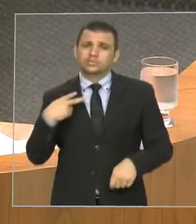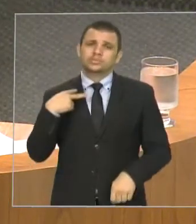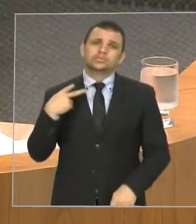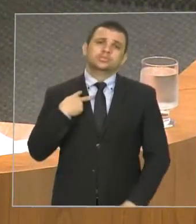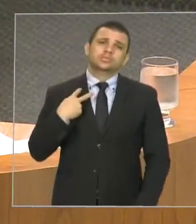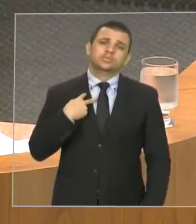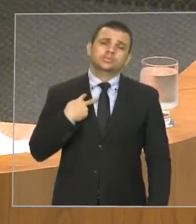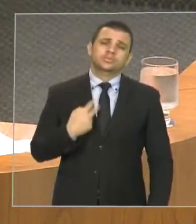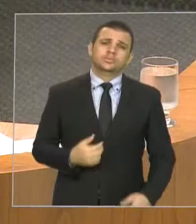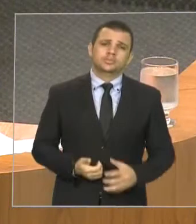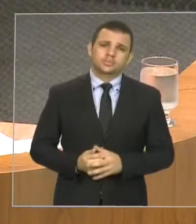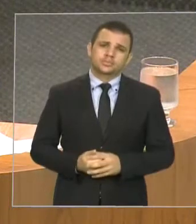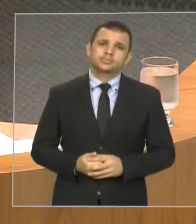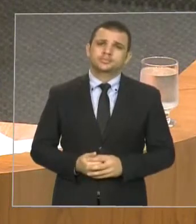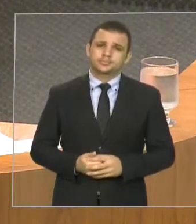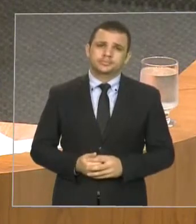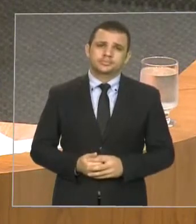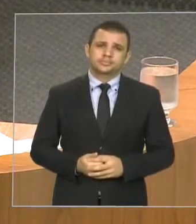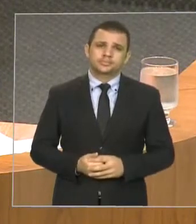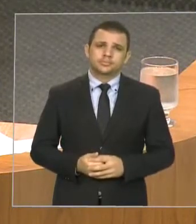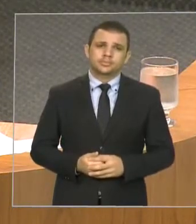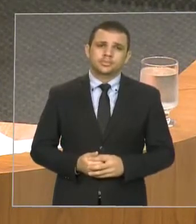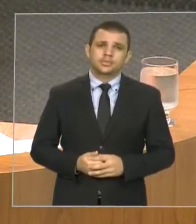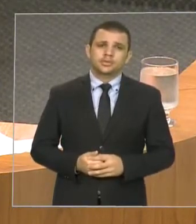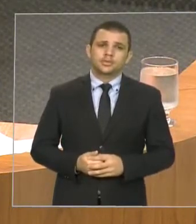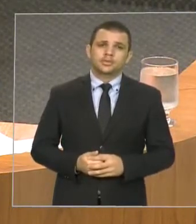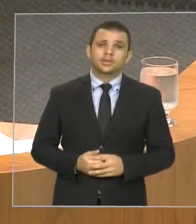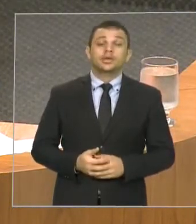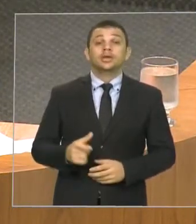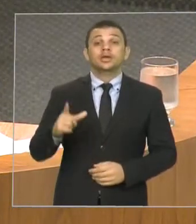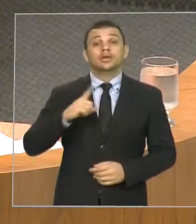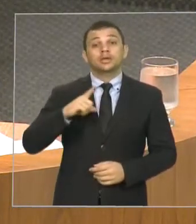E há uma insatisfação